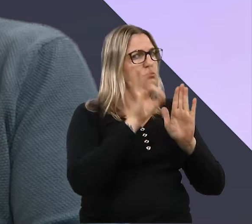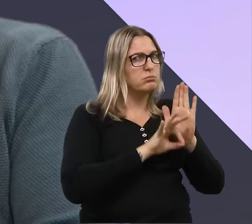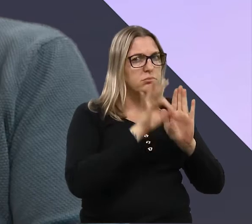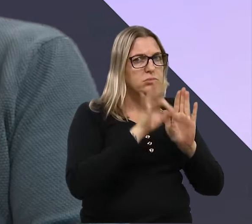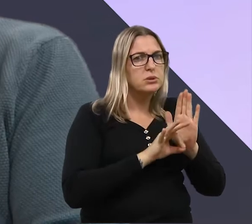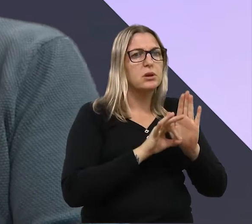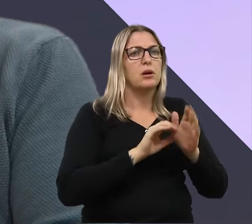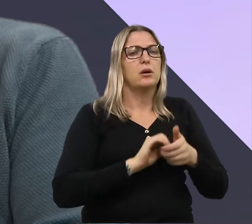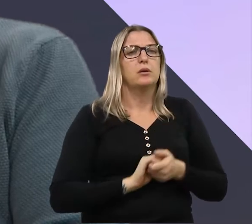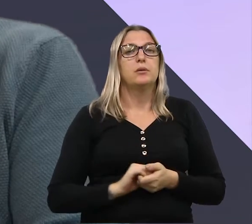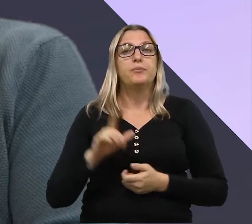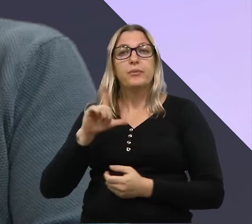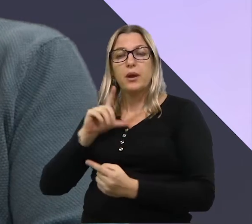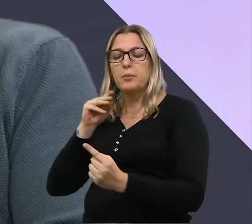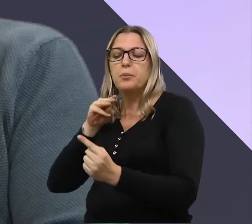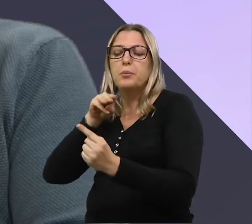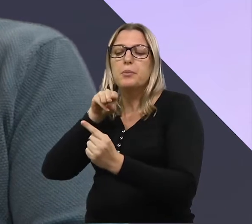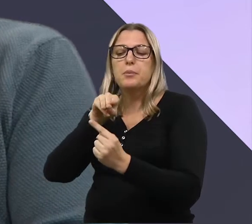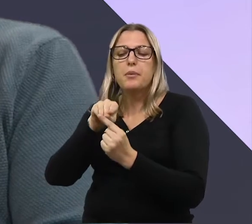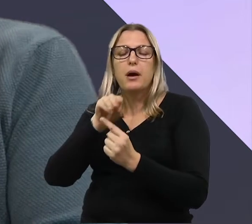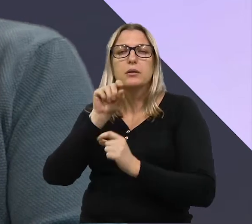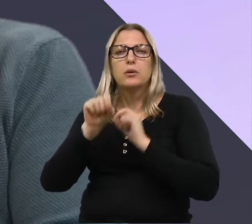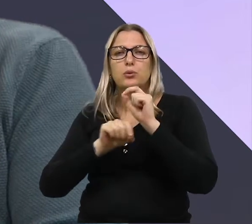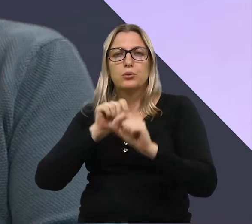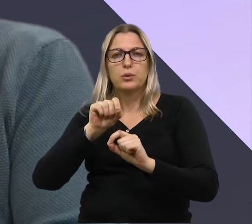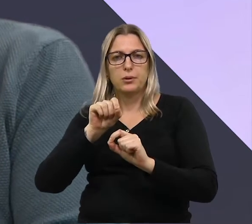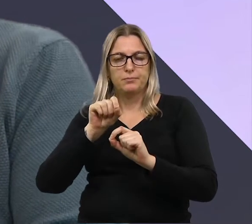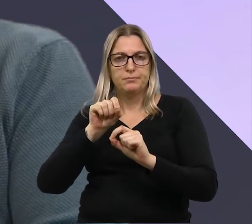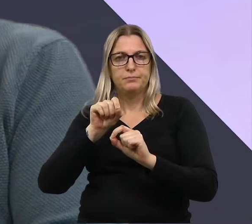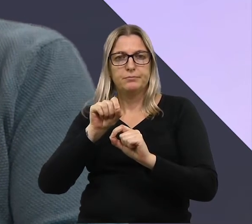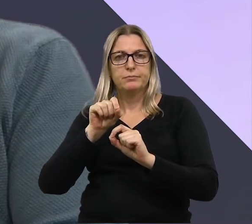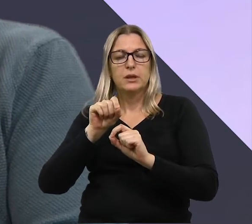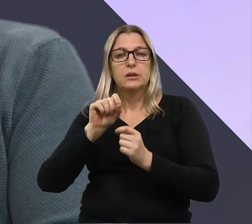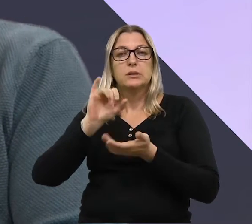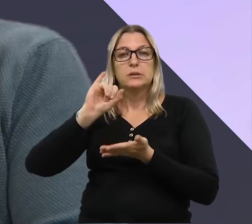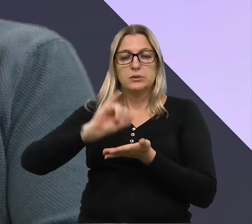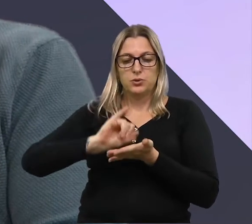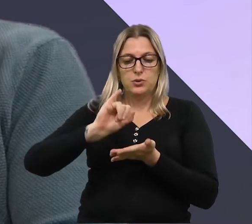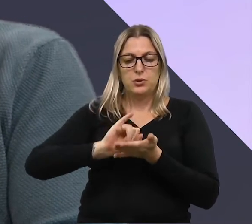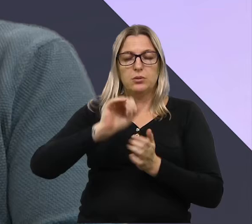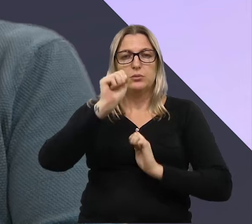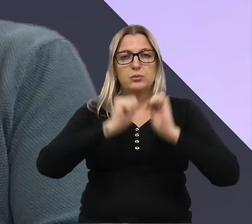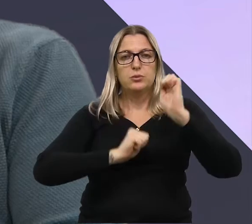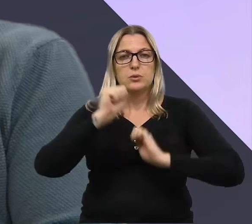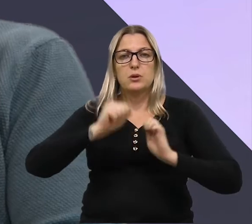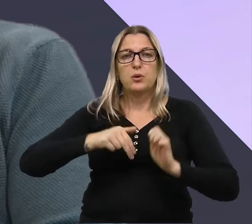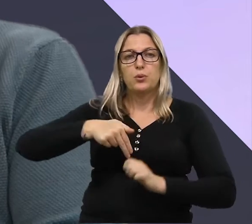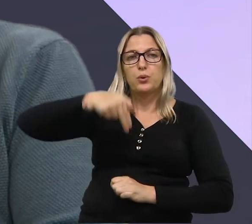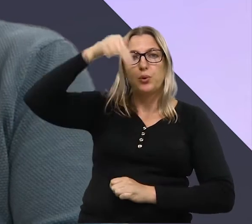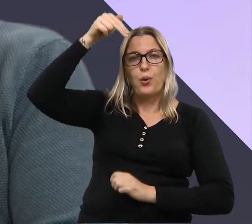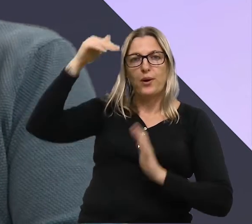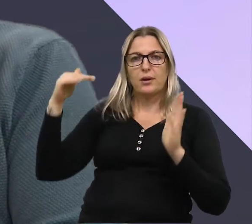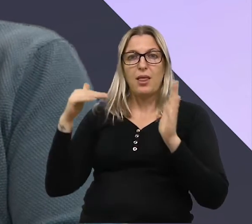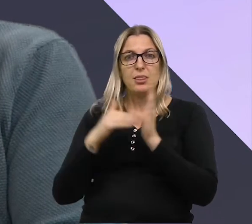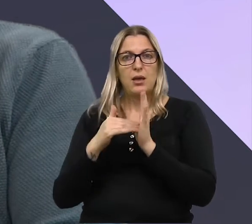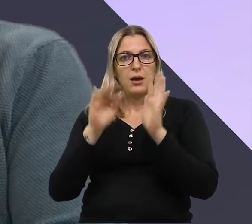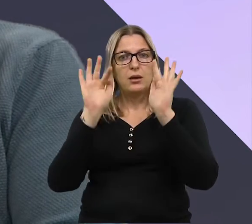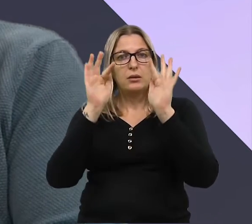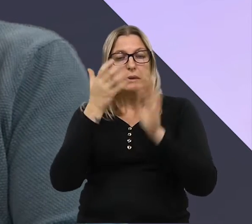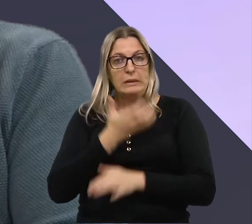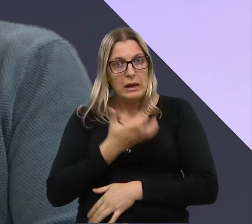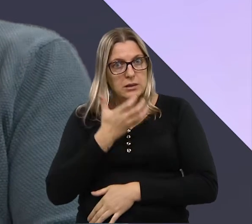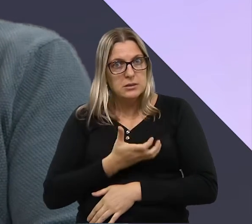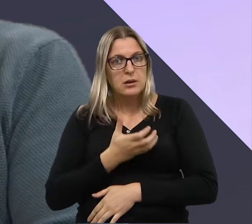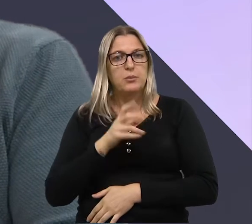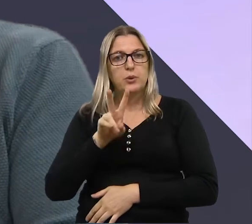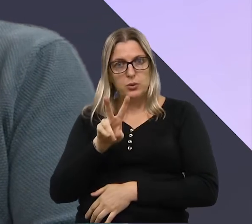né Nós temos uma meta que é entregar o Distrito Industrial Norte morro distrito social até o final do